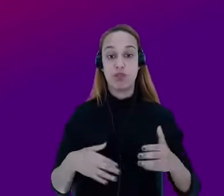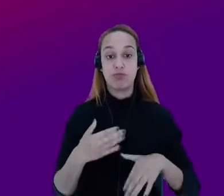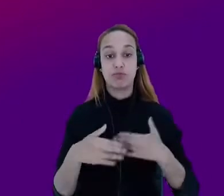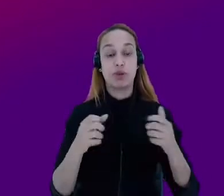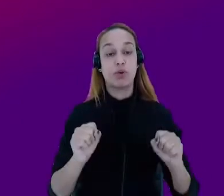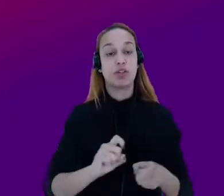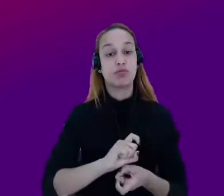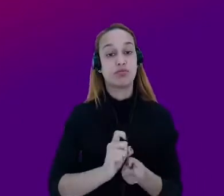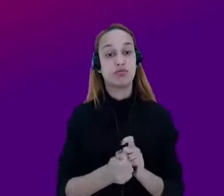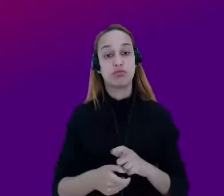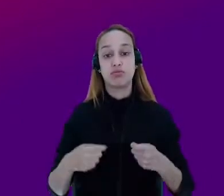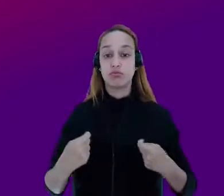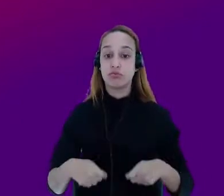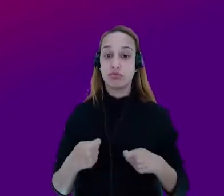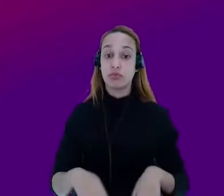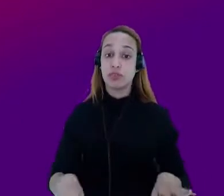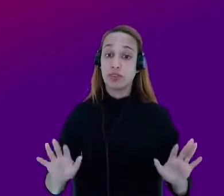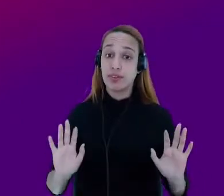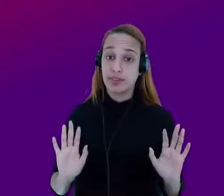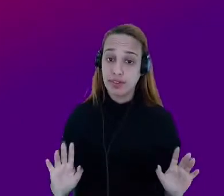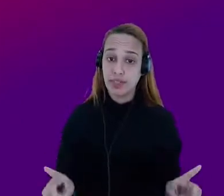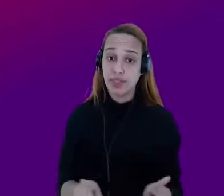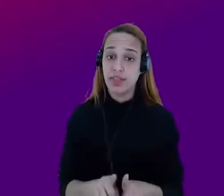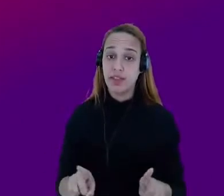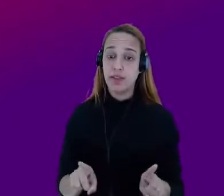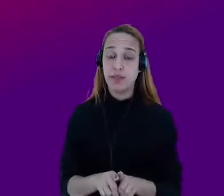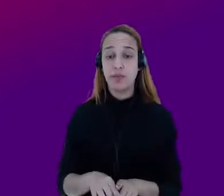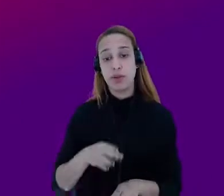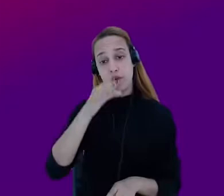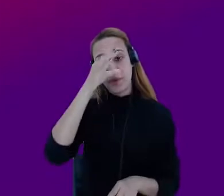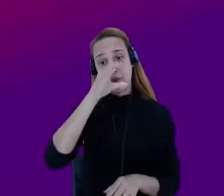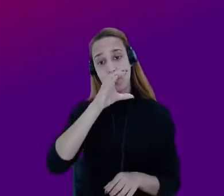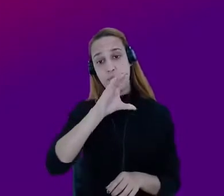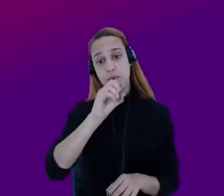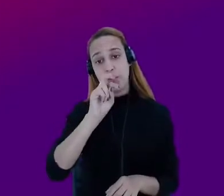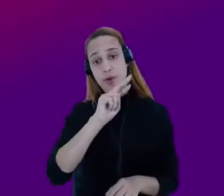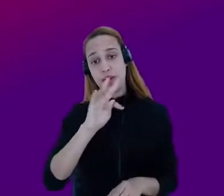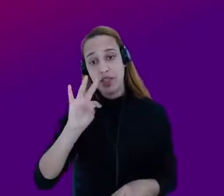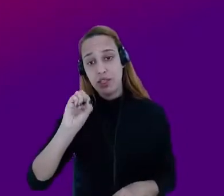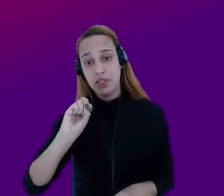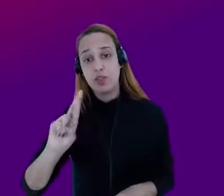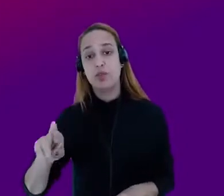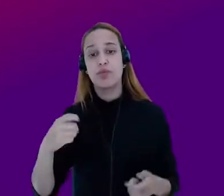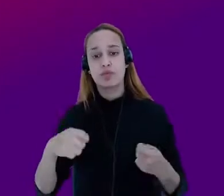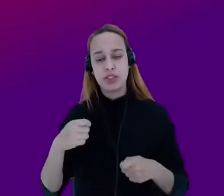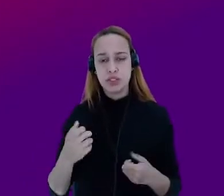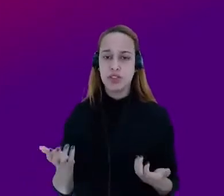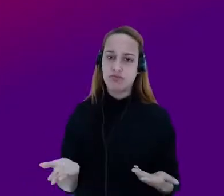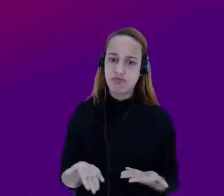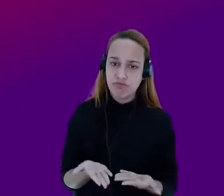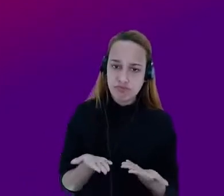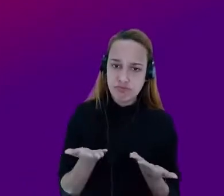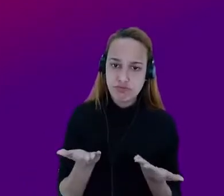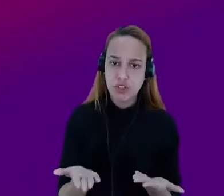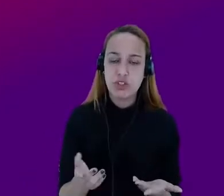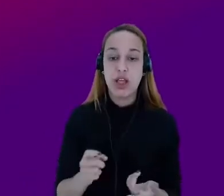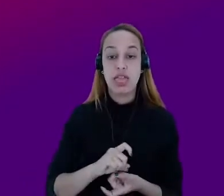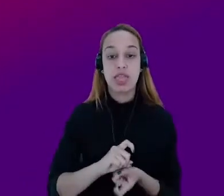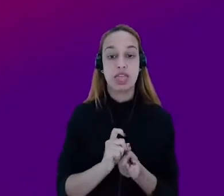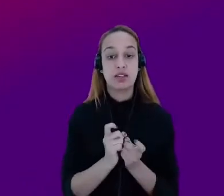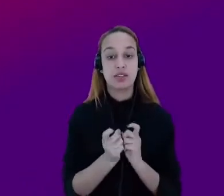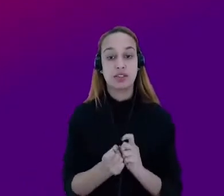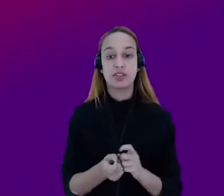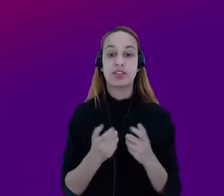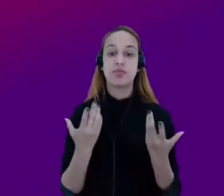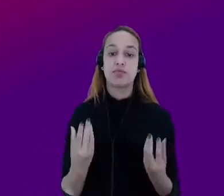necessidades, e os corretores têm que se adaptar, trazendo essa oferta e adaptando a linguagem para distribuir